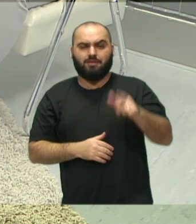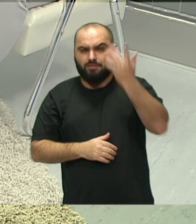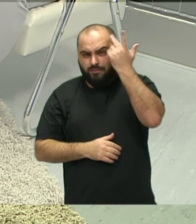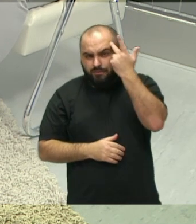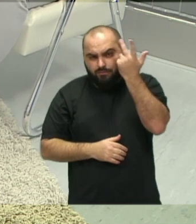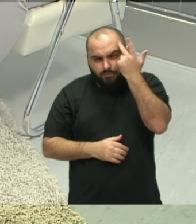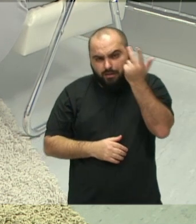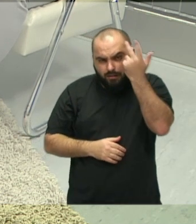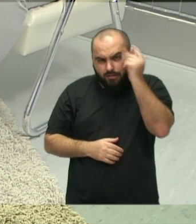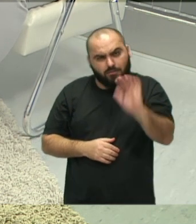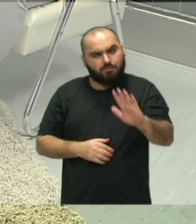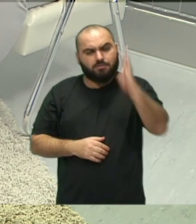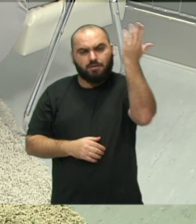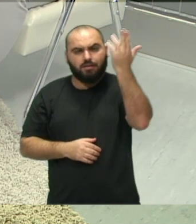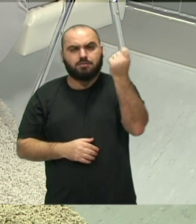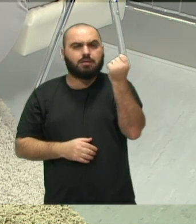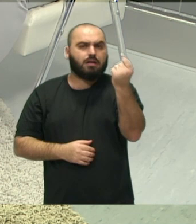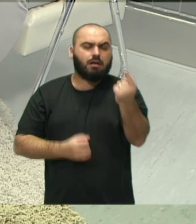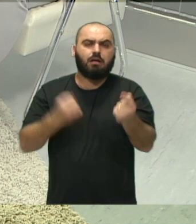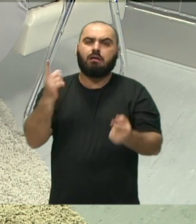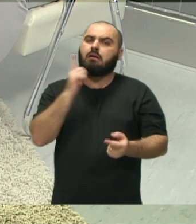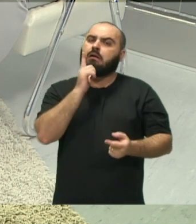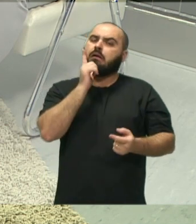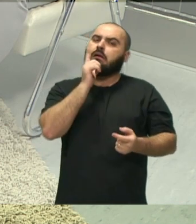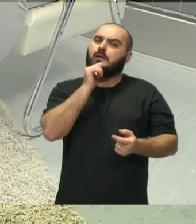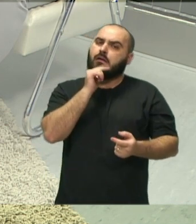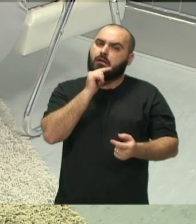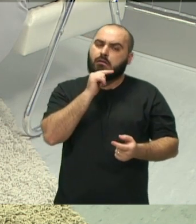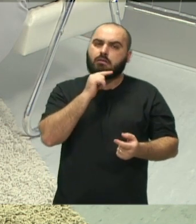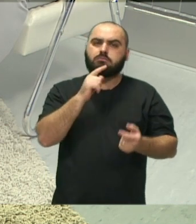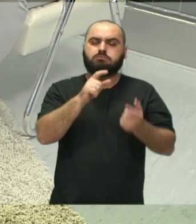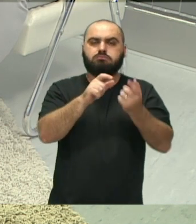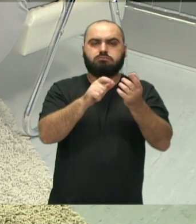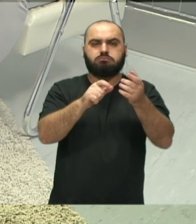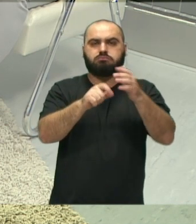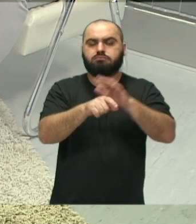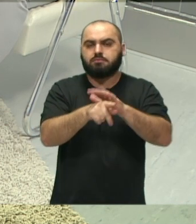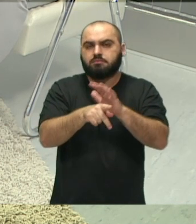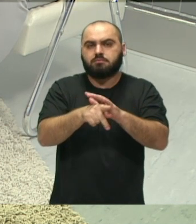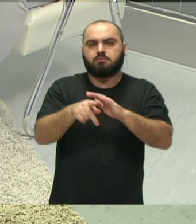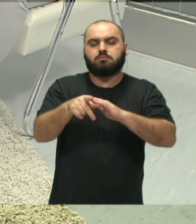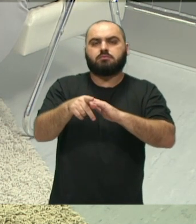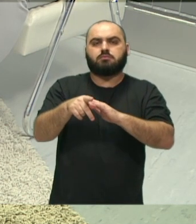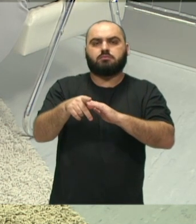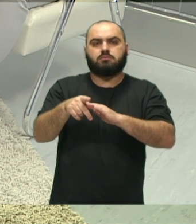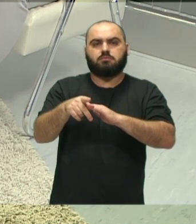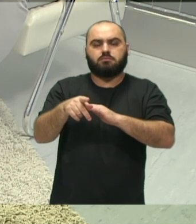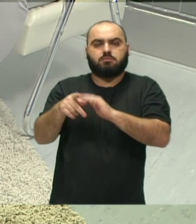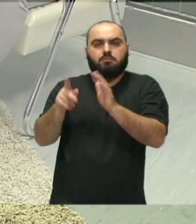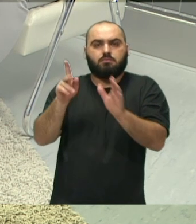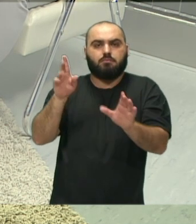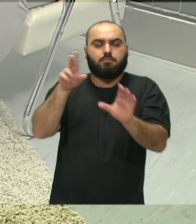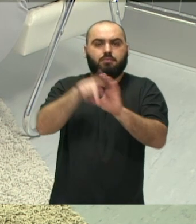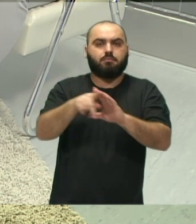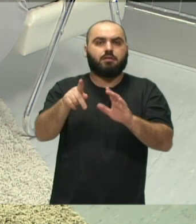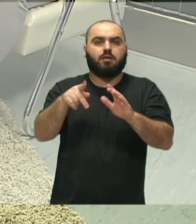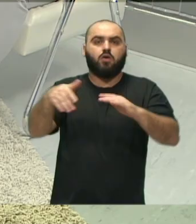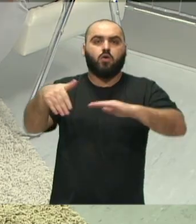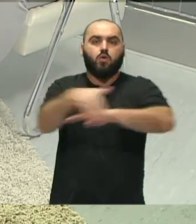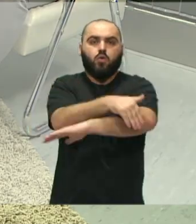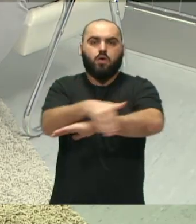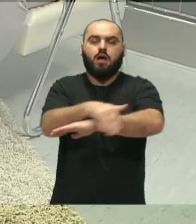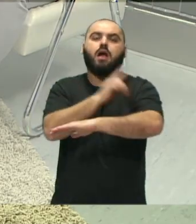normal, acontece de alguns líquidos, muitas vezes, serem derramados no próprio asfalto, na